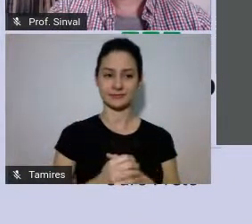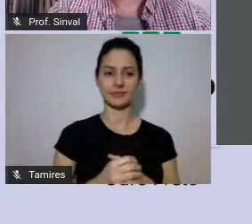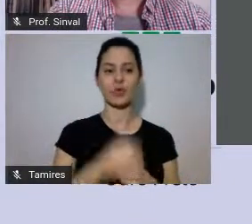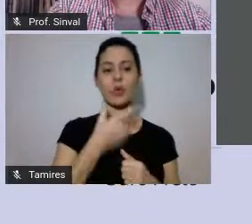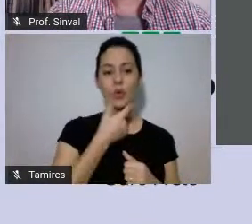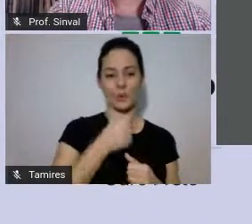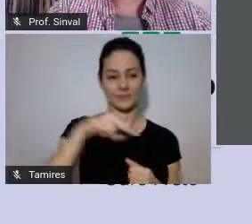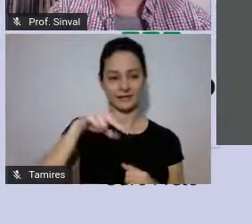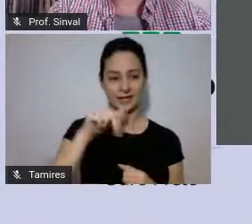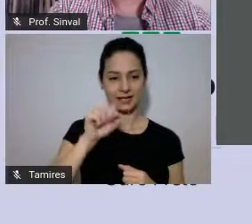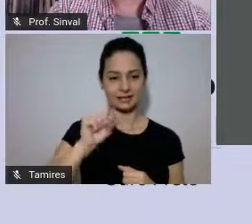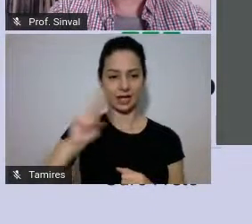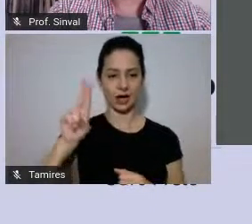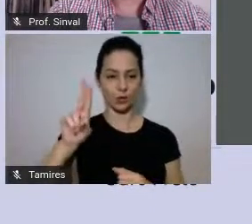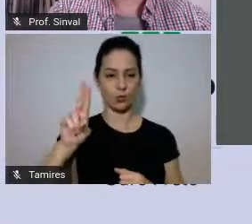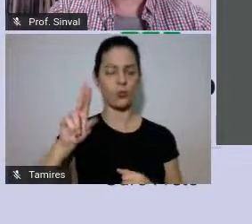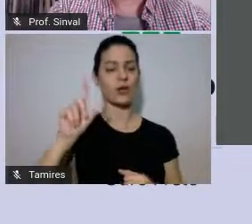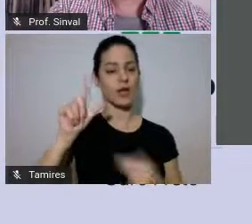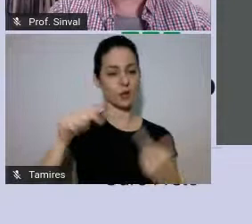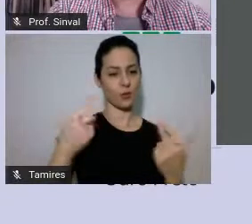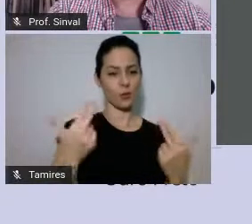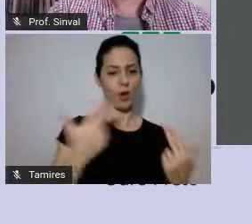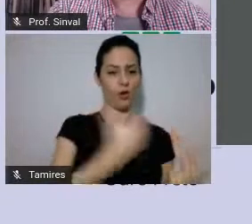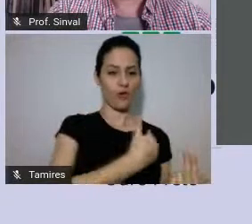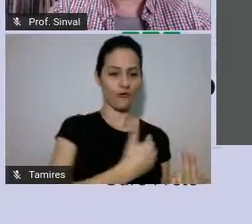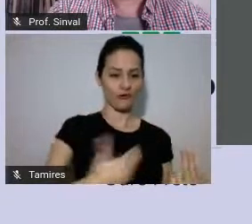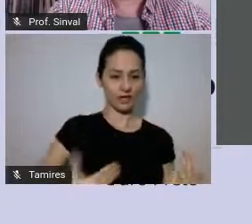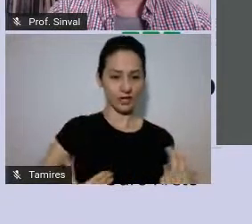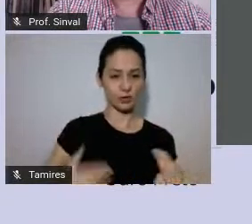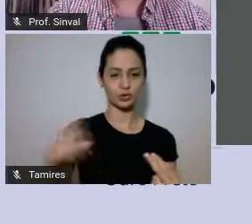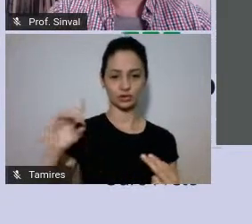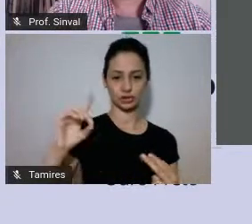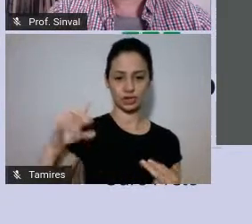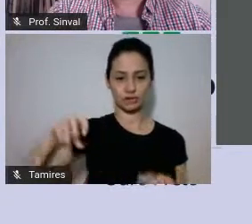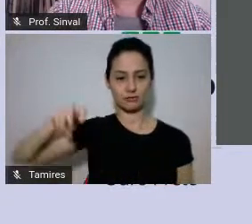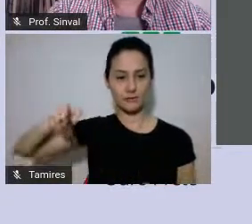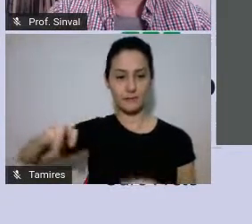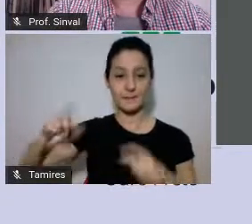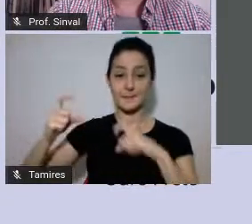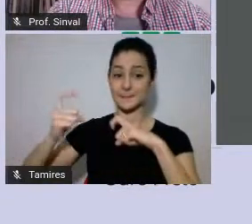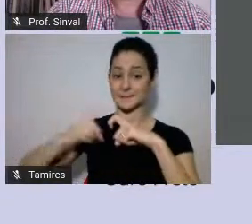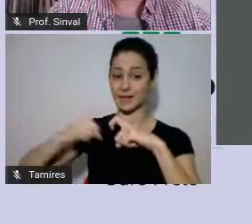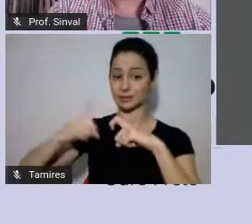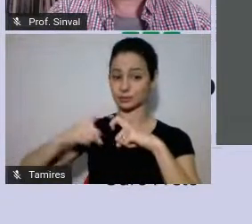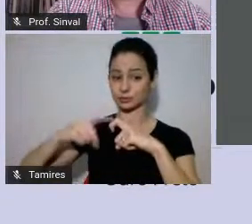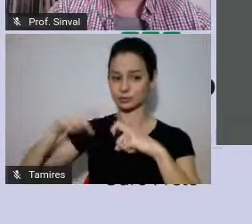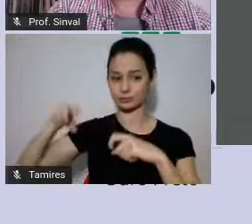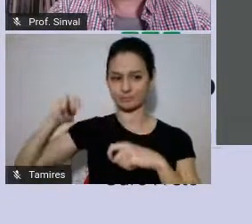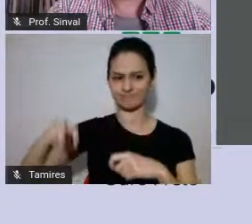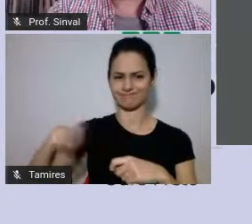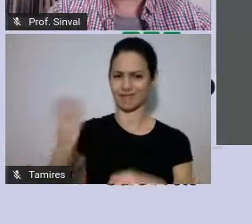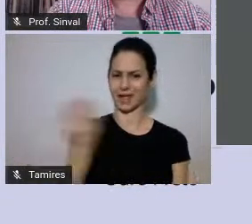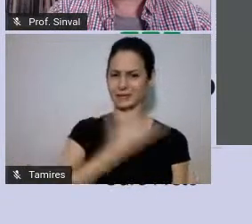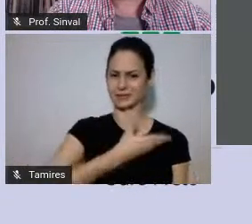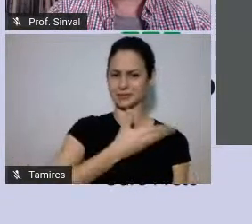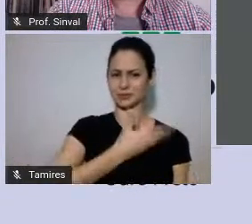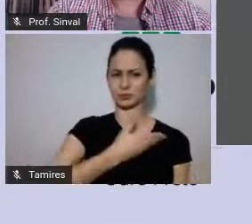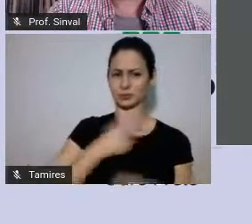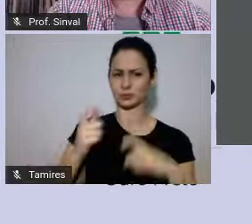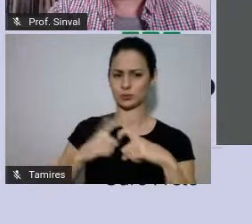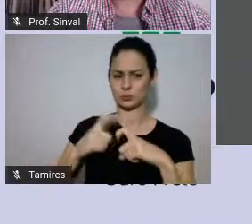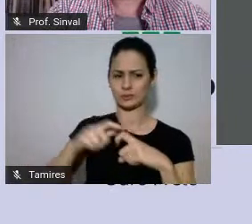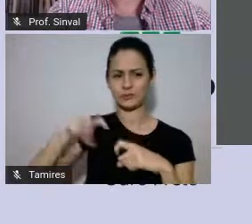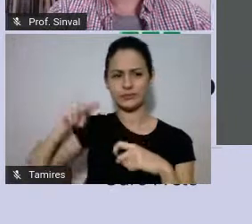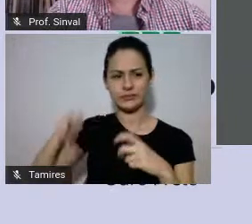que era o governador, e um conde, tendo ao seu lado direito o seu médico, que é o seu melhor amigo ali dentro,